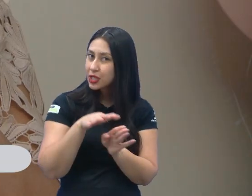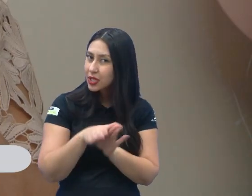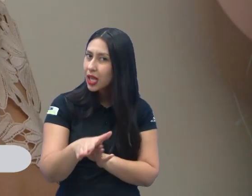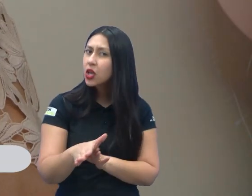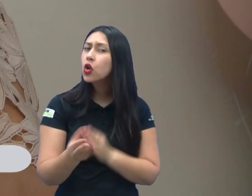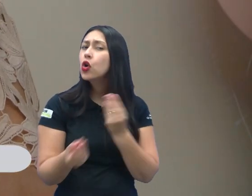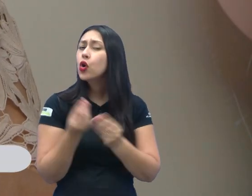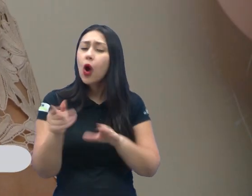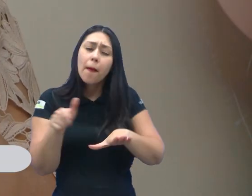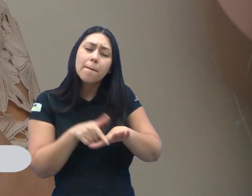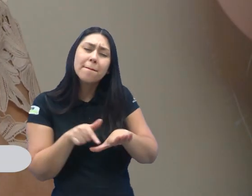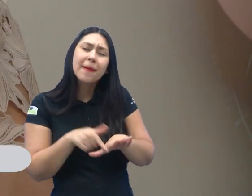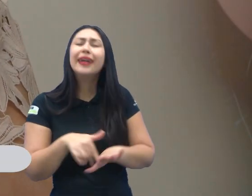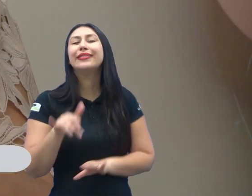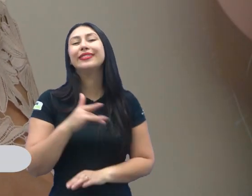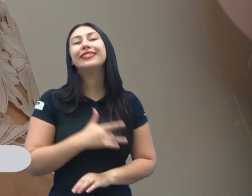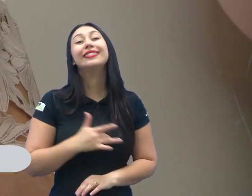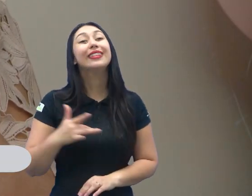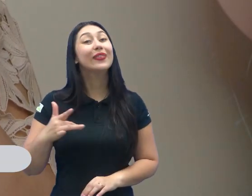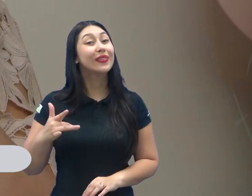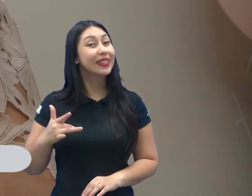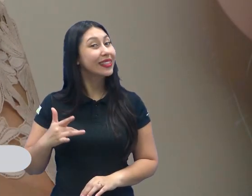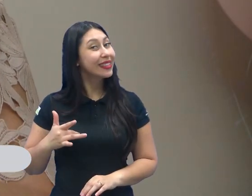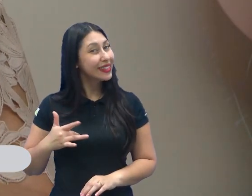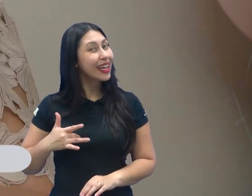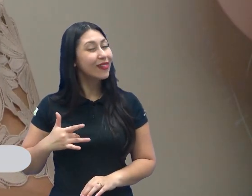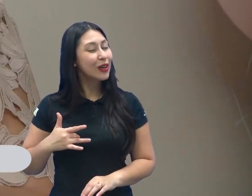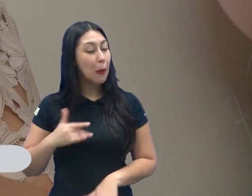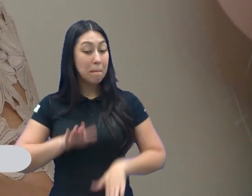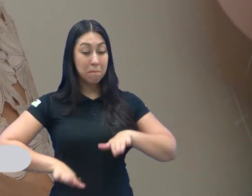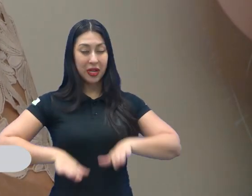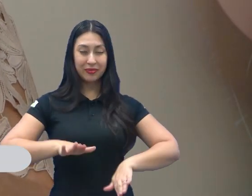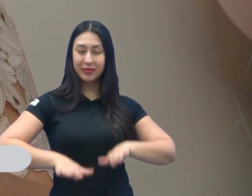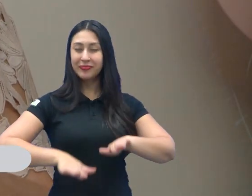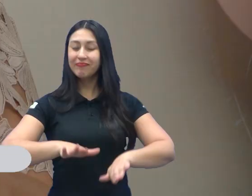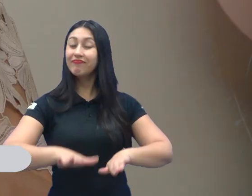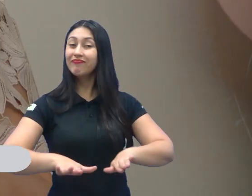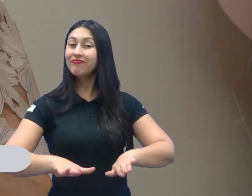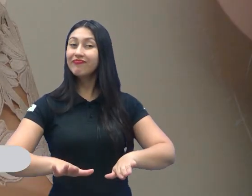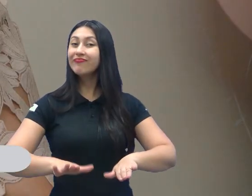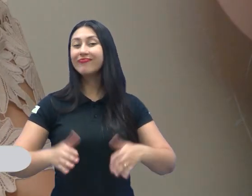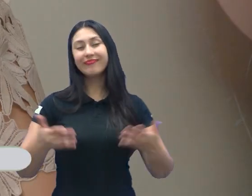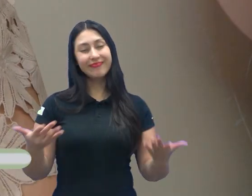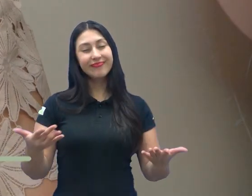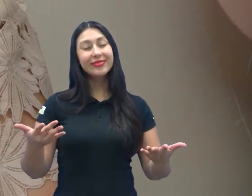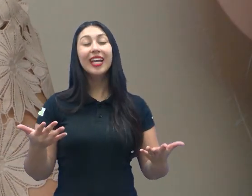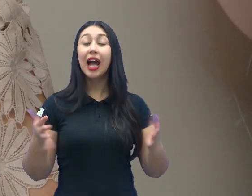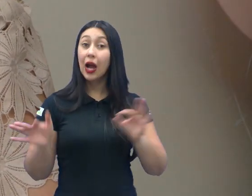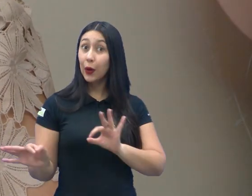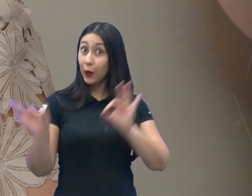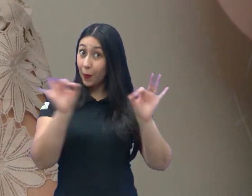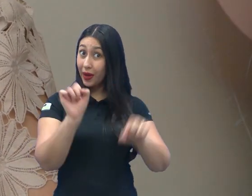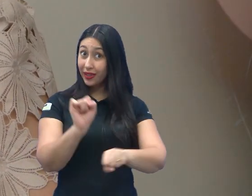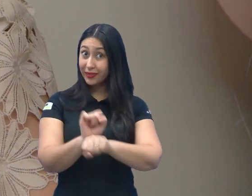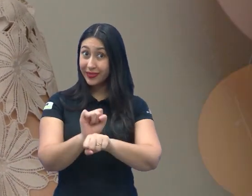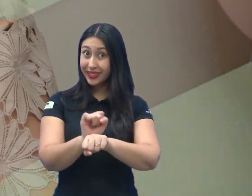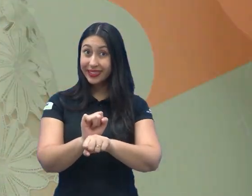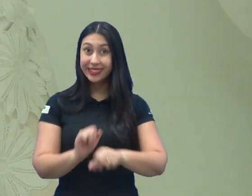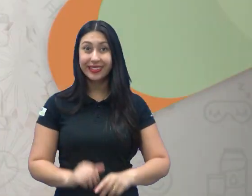sempre saudáveis e cheios de disposição. Principalmente, né? Então, fica aí que nós já voltamos.